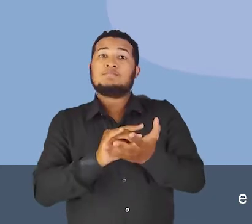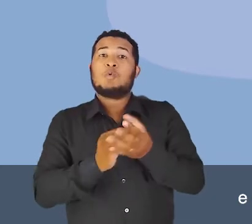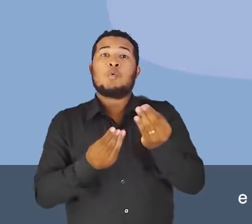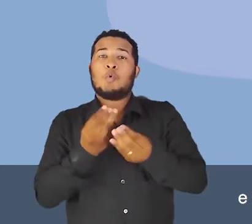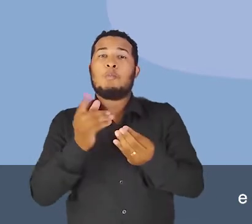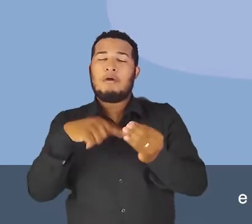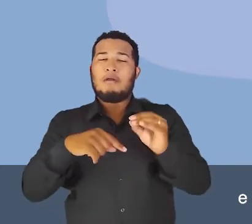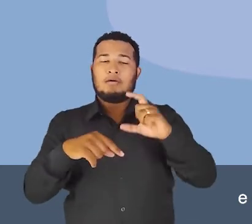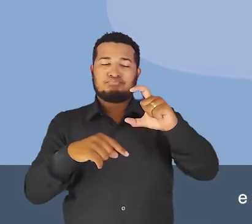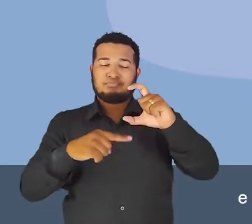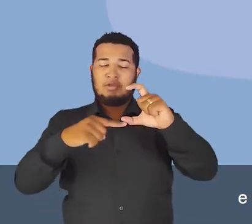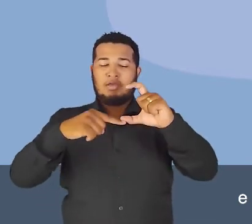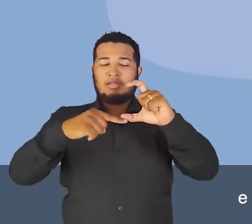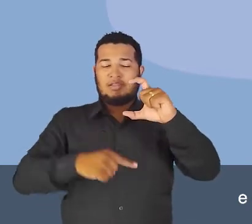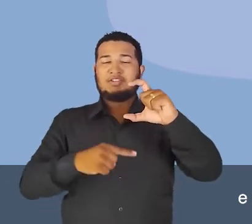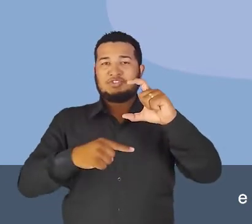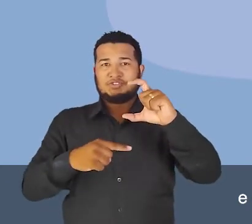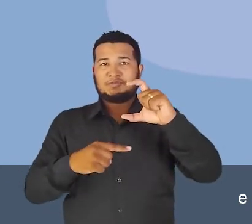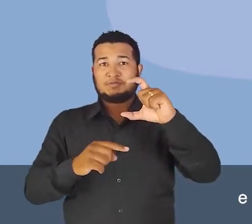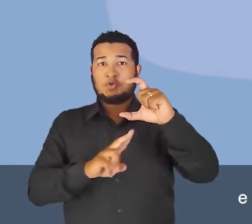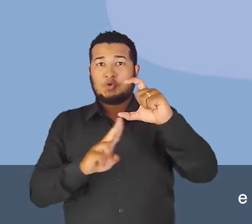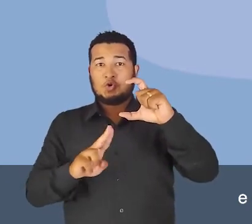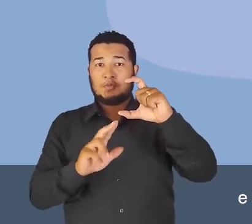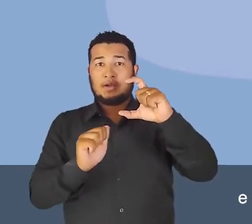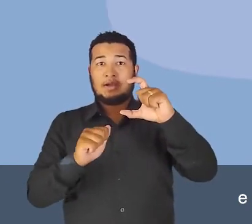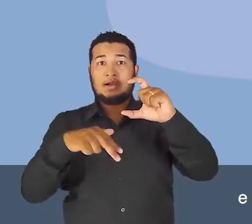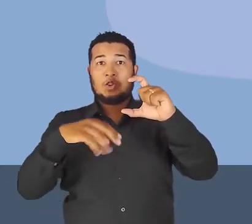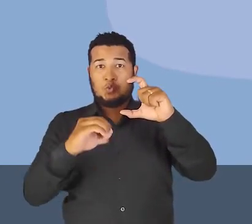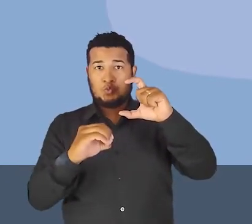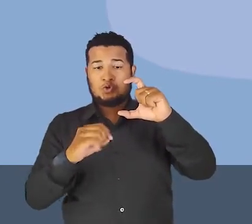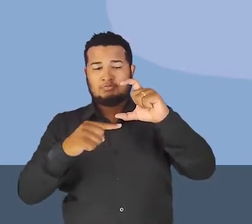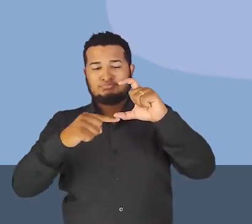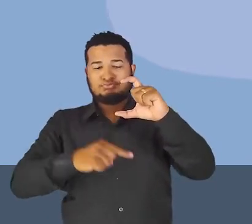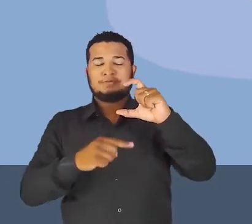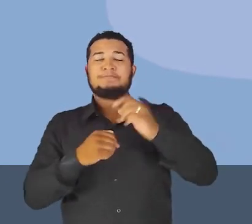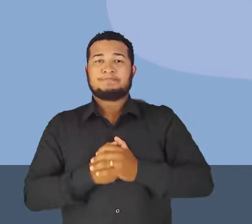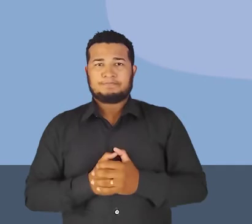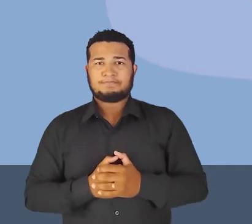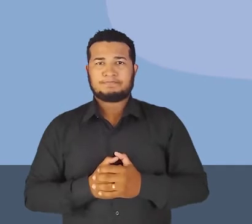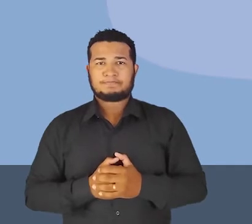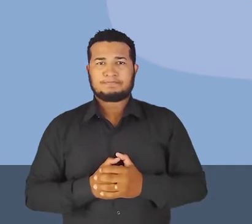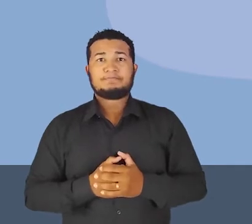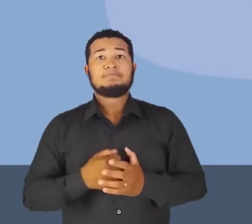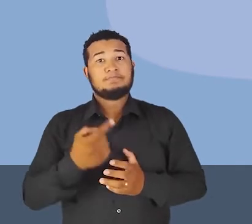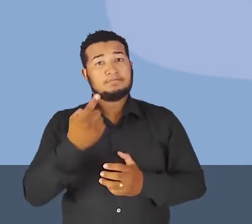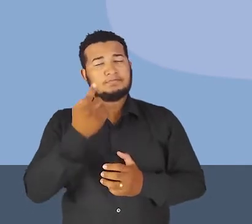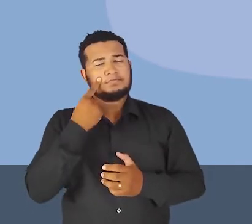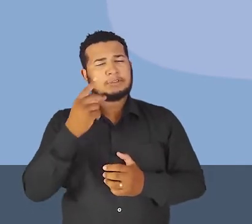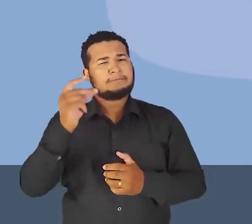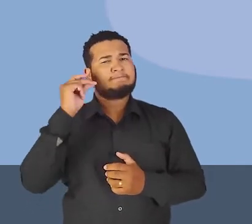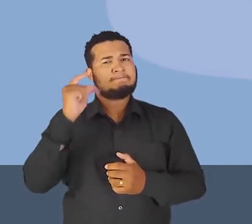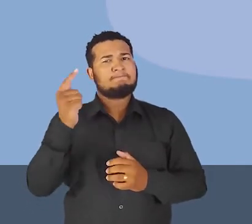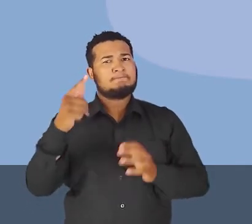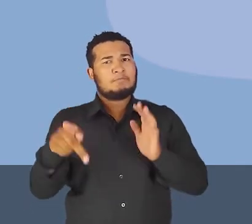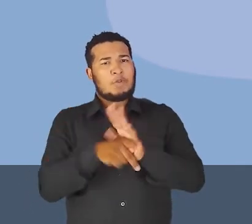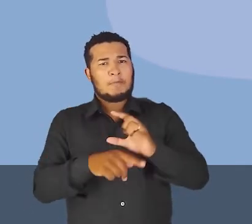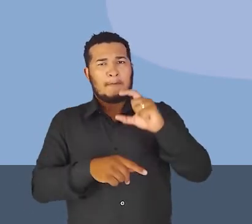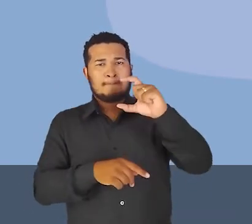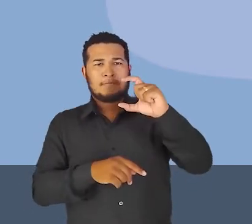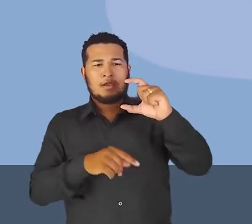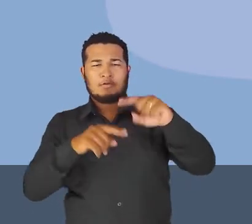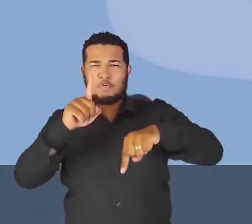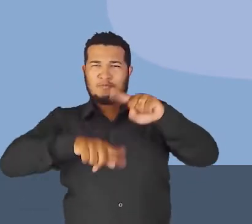no polo negativo, que a gente chama de ânodo. Então, presta atenção, pessoal, a grande sacada da pilha